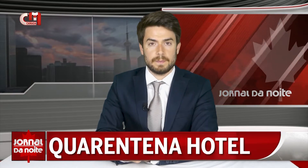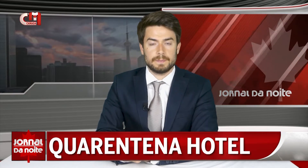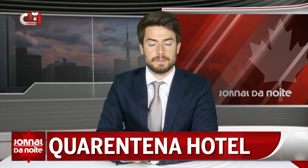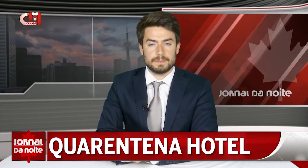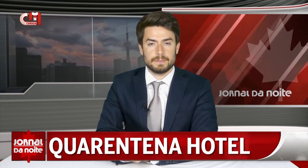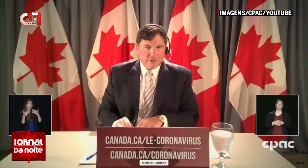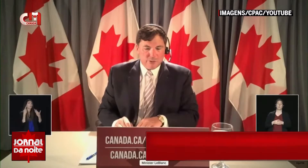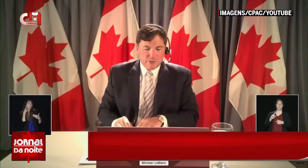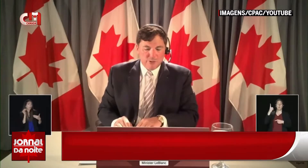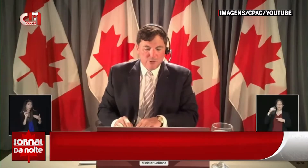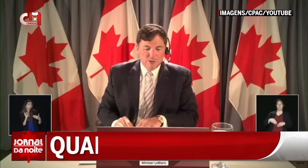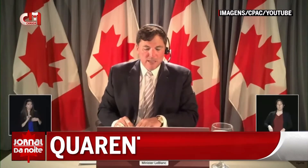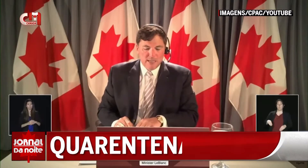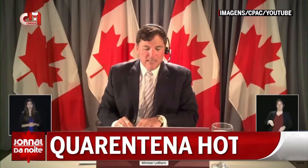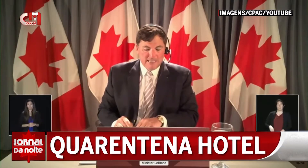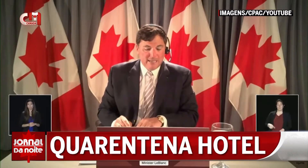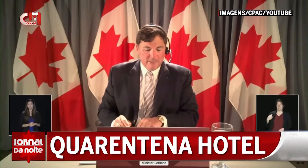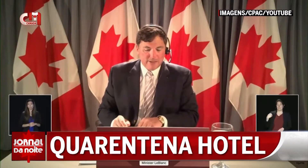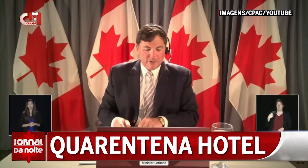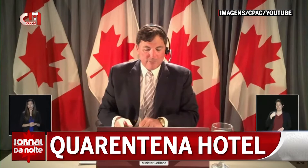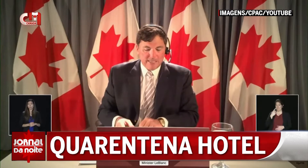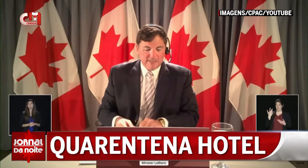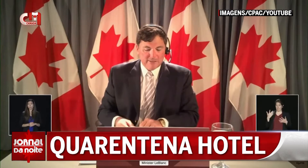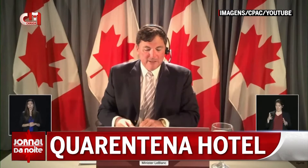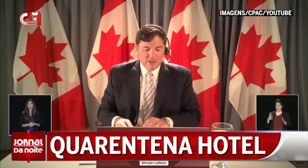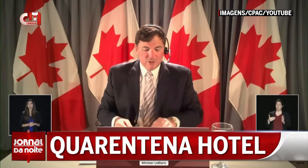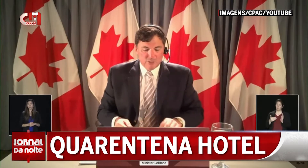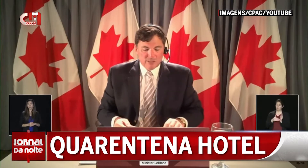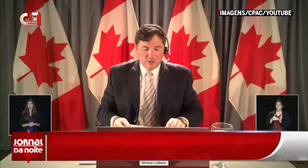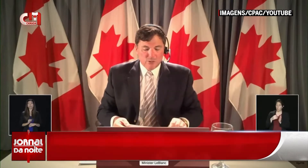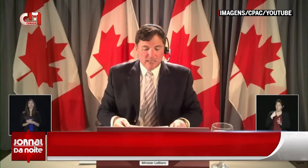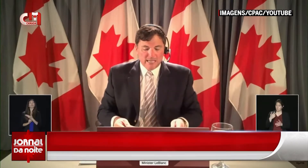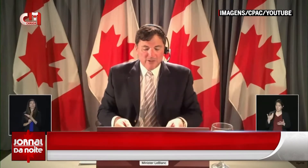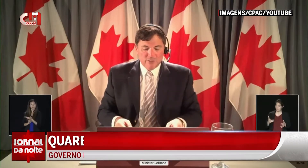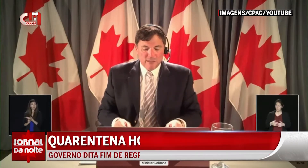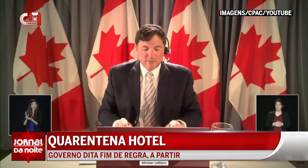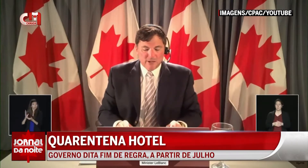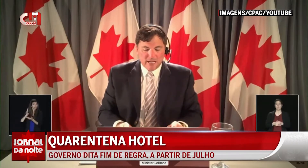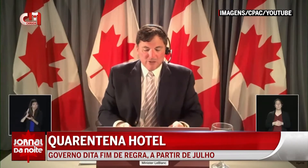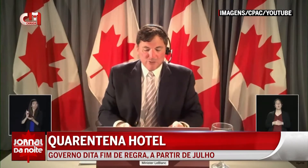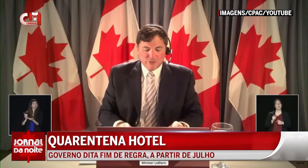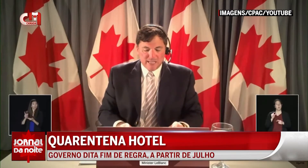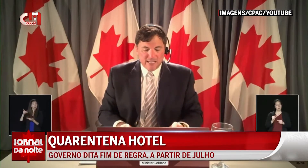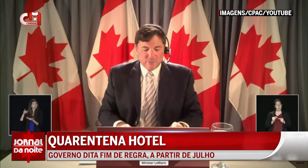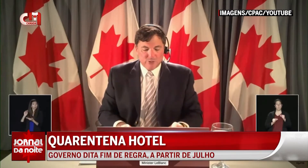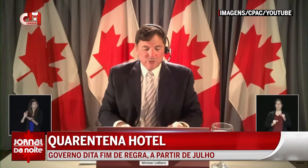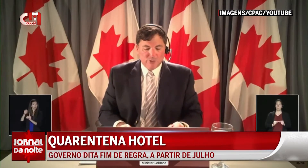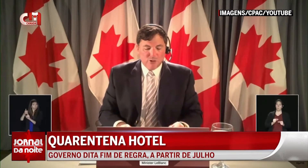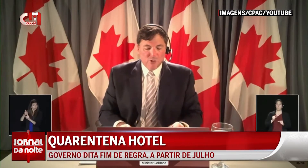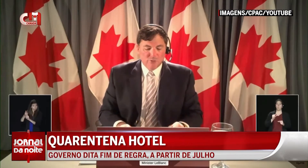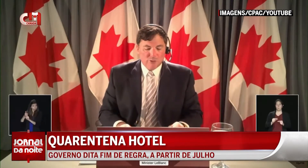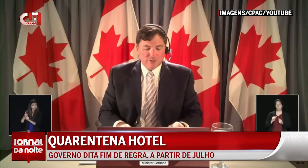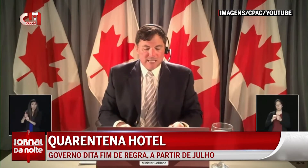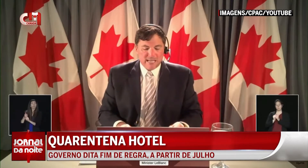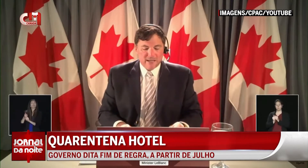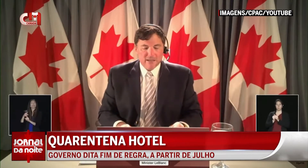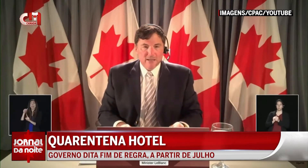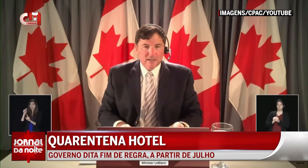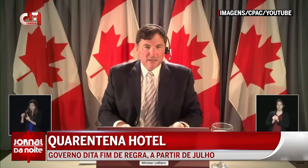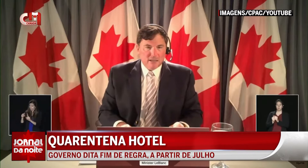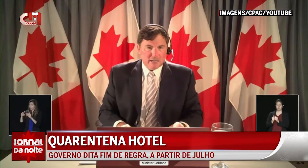regressem a casa o anúncio foi do ministro intergovernamental Dominique de branca como primeiro-ministro do